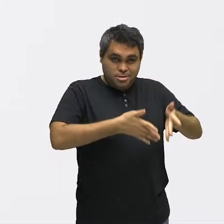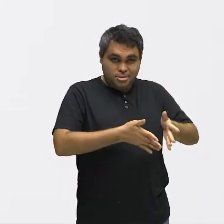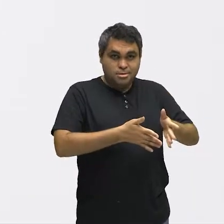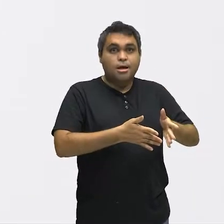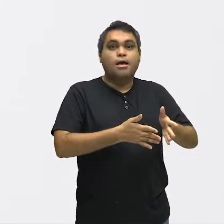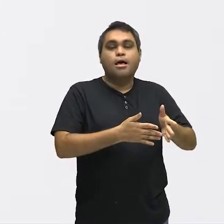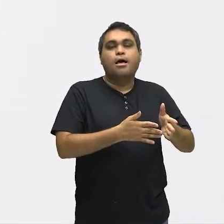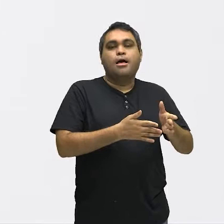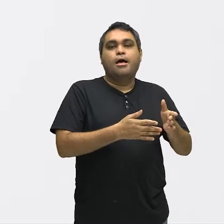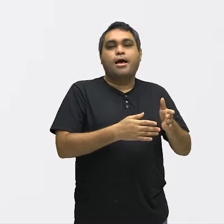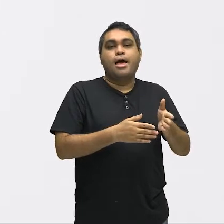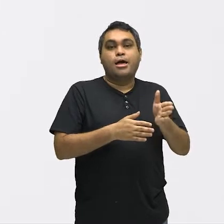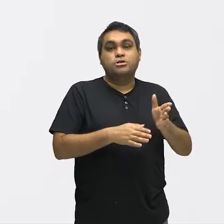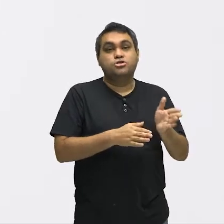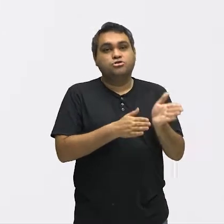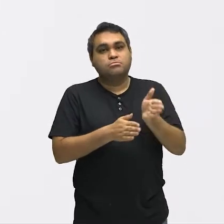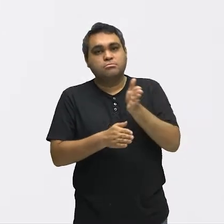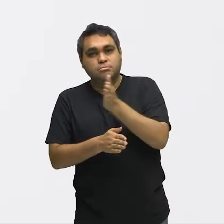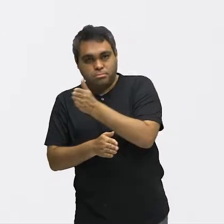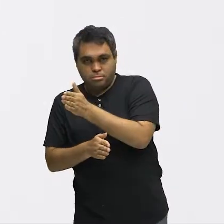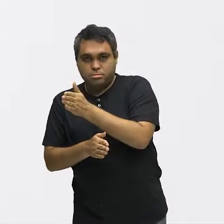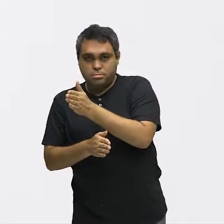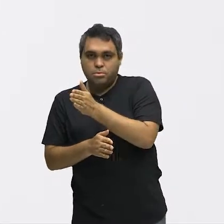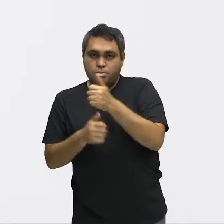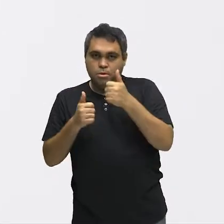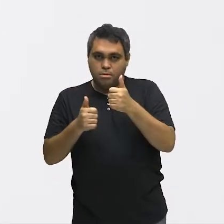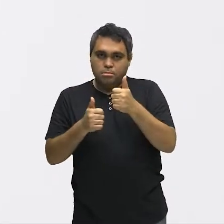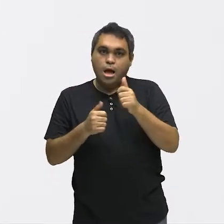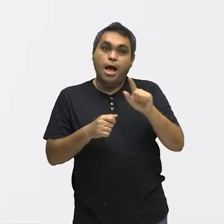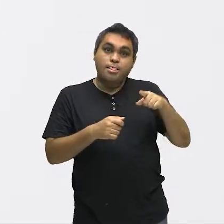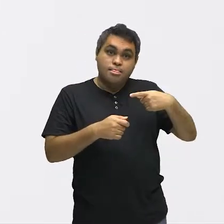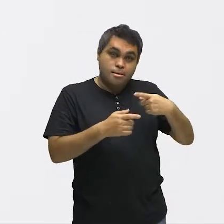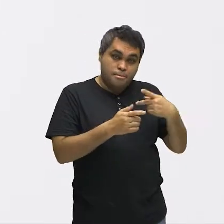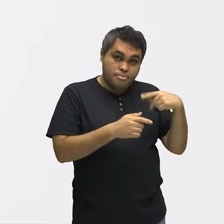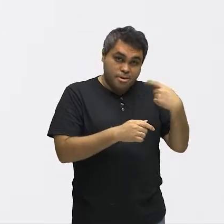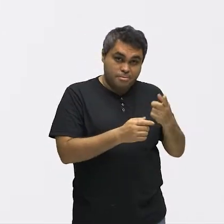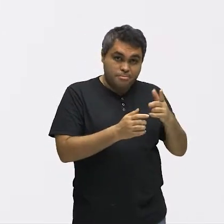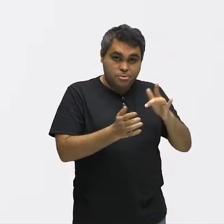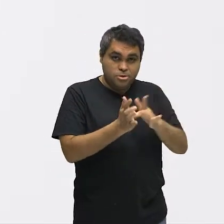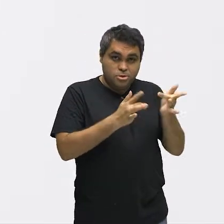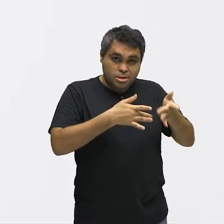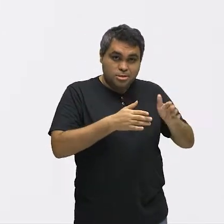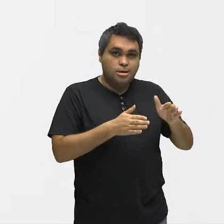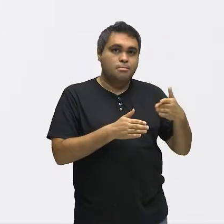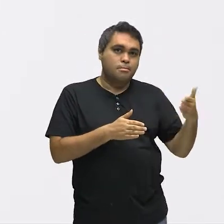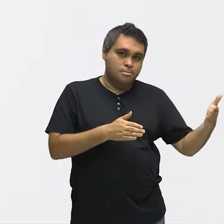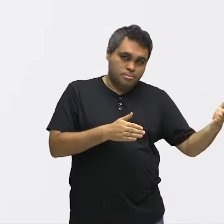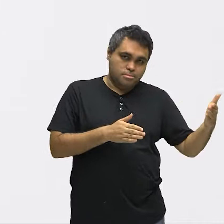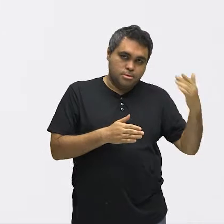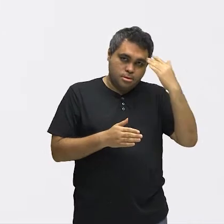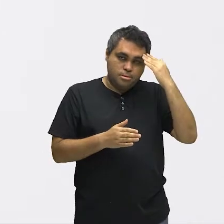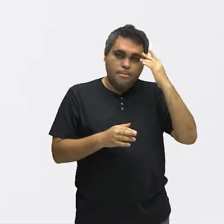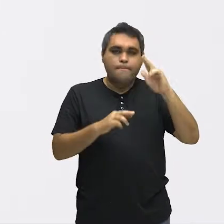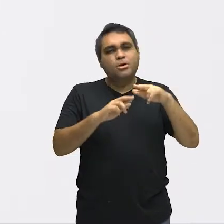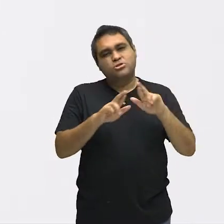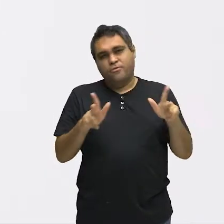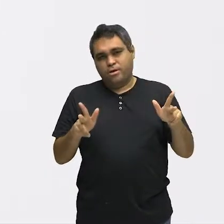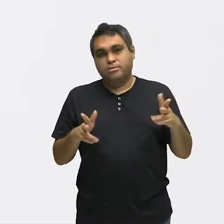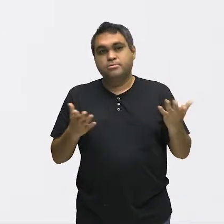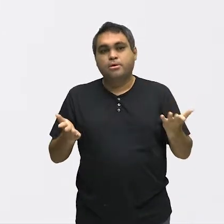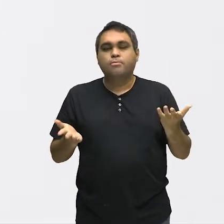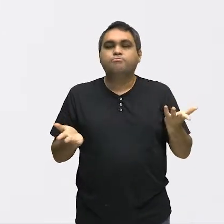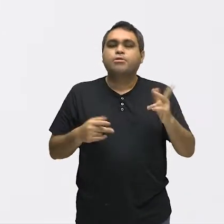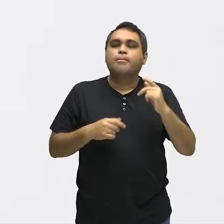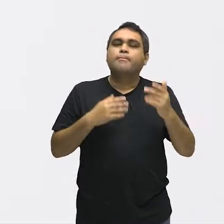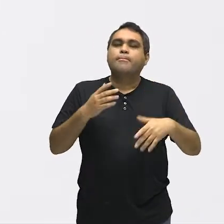assim, dessa maneira, na nossa aula, tá? Então, após o qual ela e seu povo foram absorvidos e